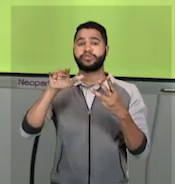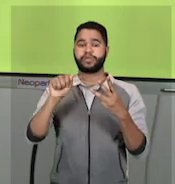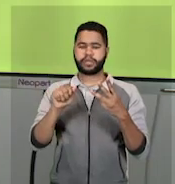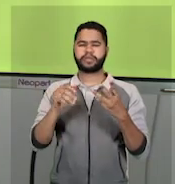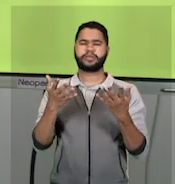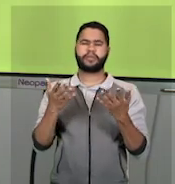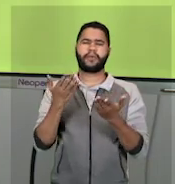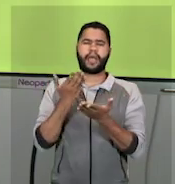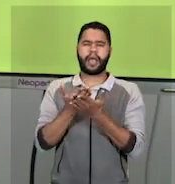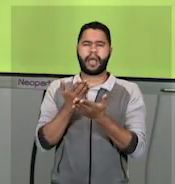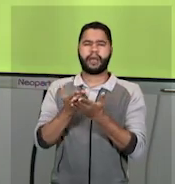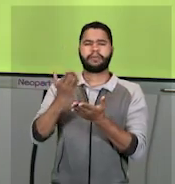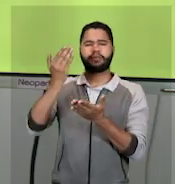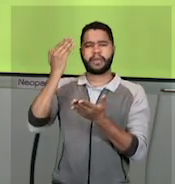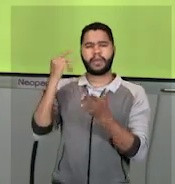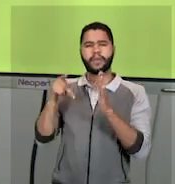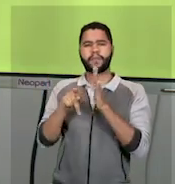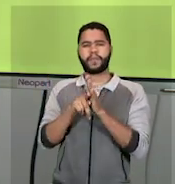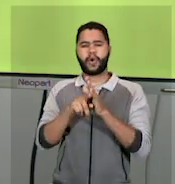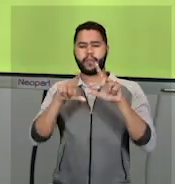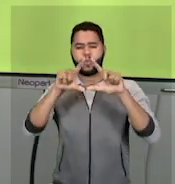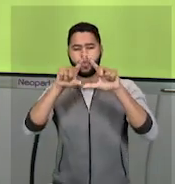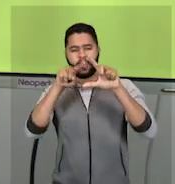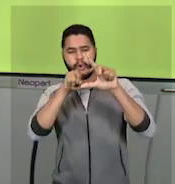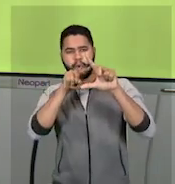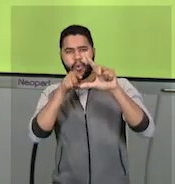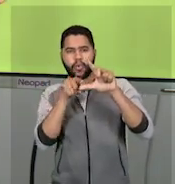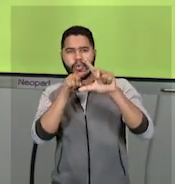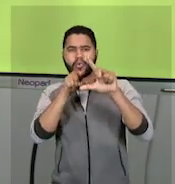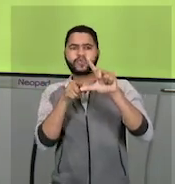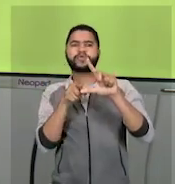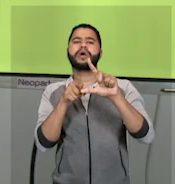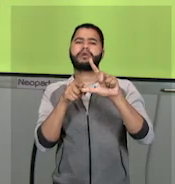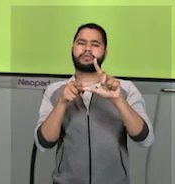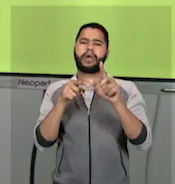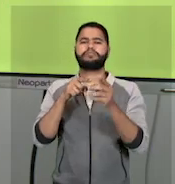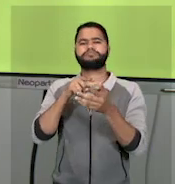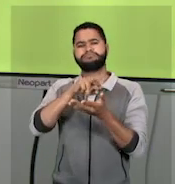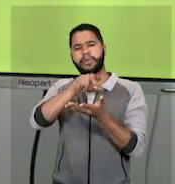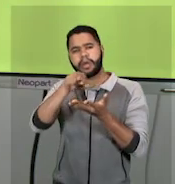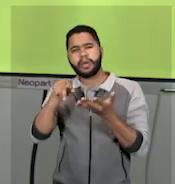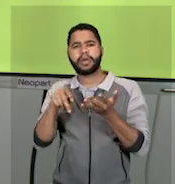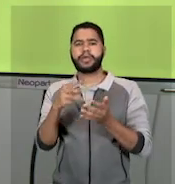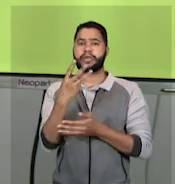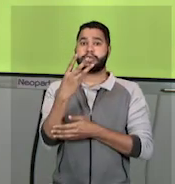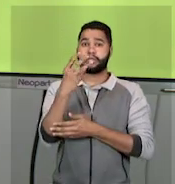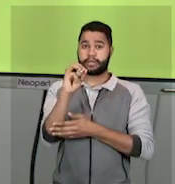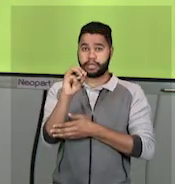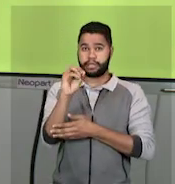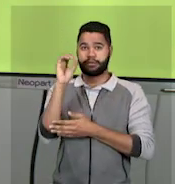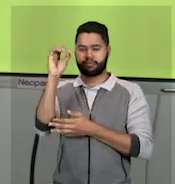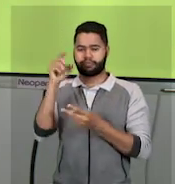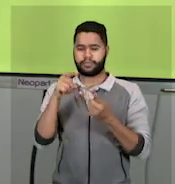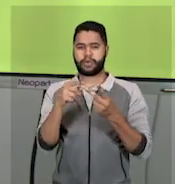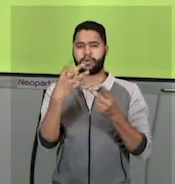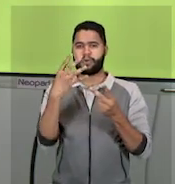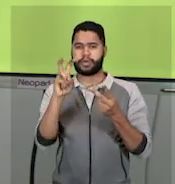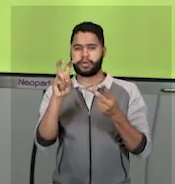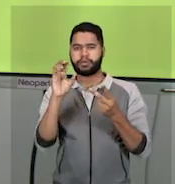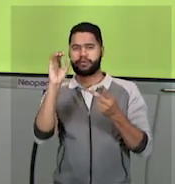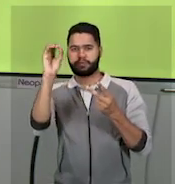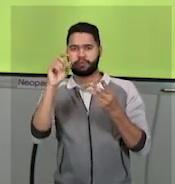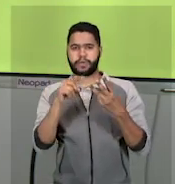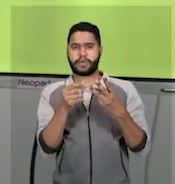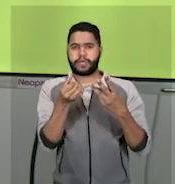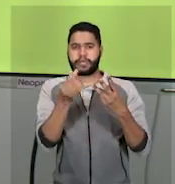sobre os ângulos notáveis. Então nós iremos também calcular seno, cosseno e tangente de 30, 45 e 60. Esses ângulos